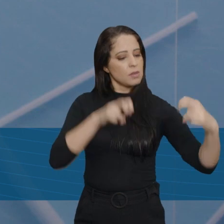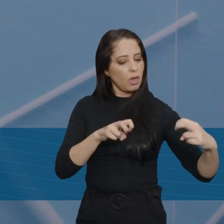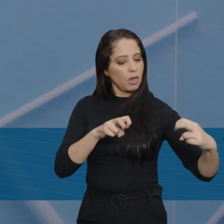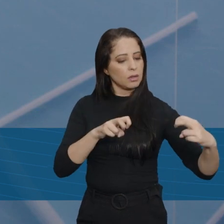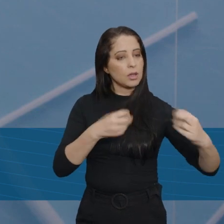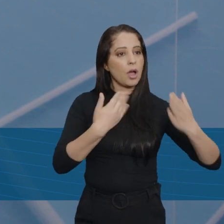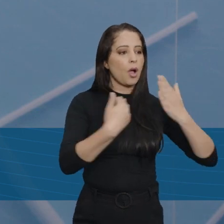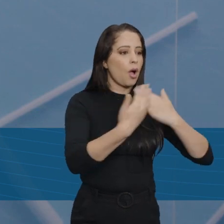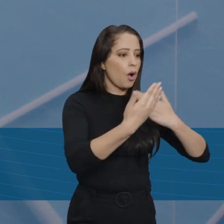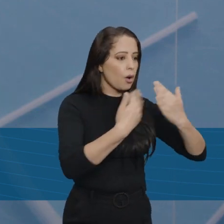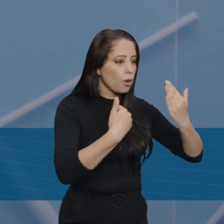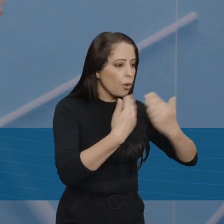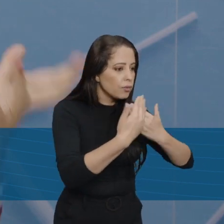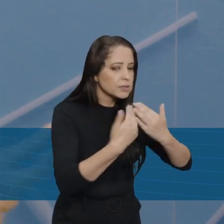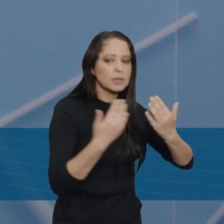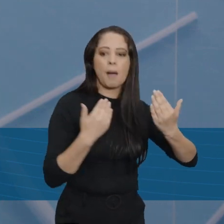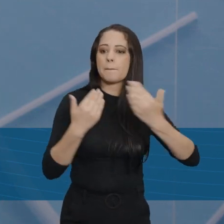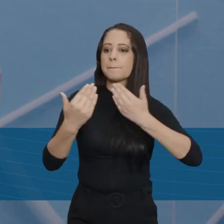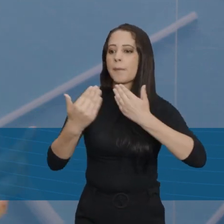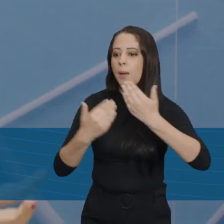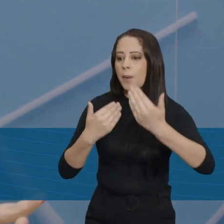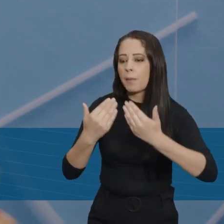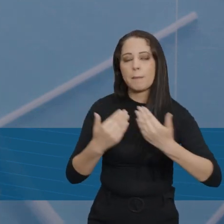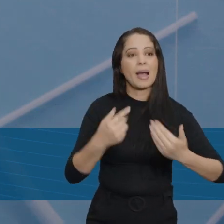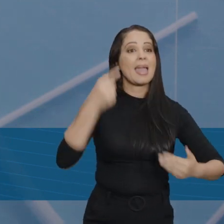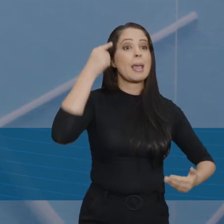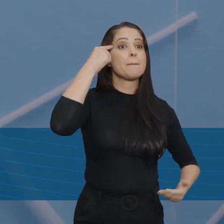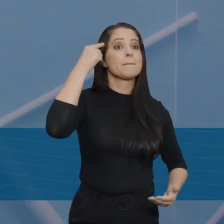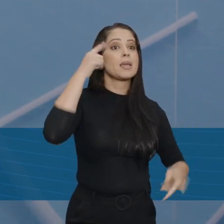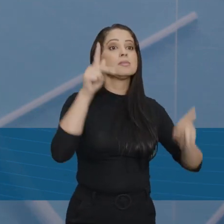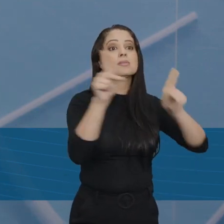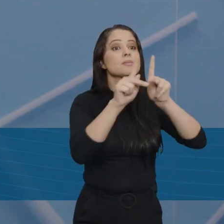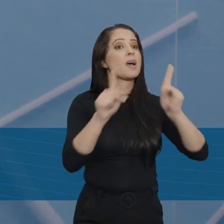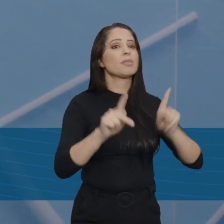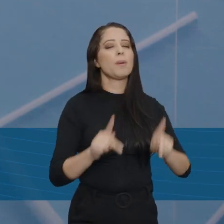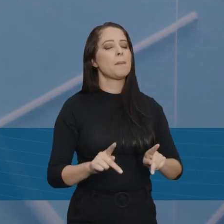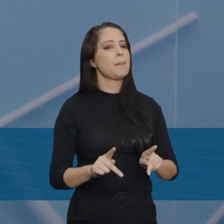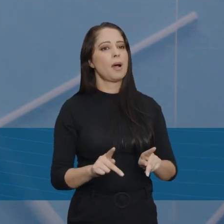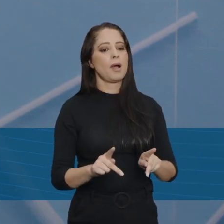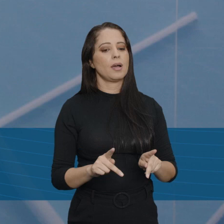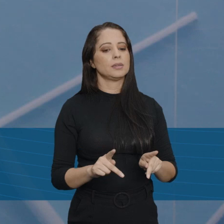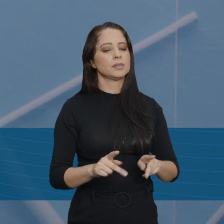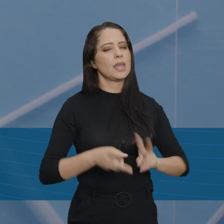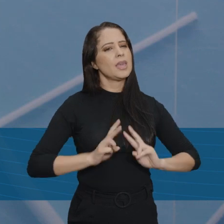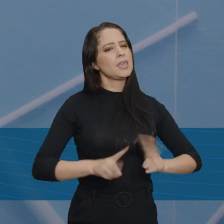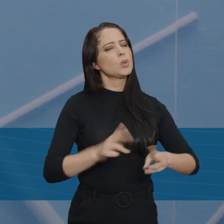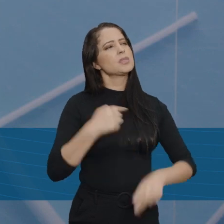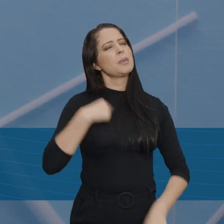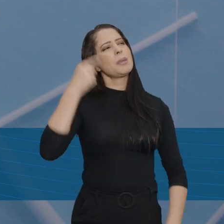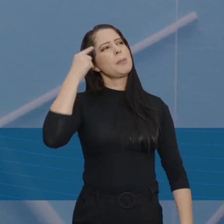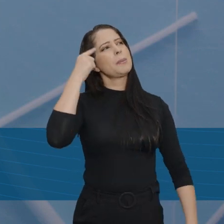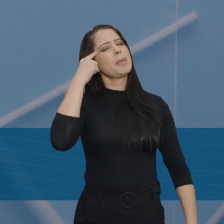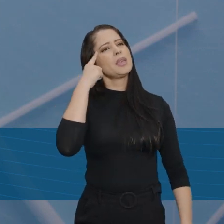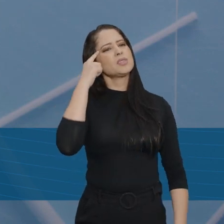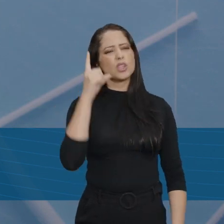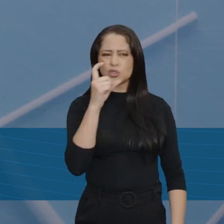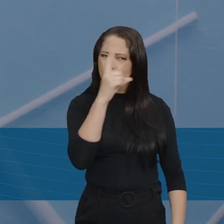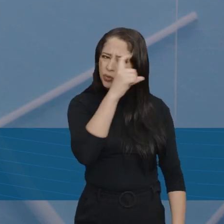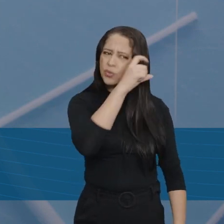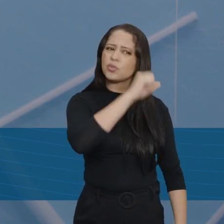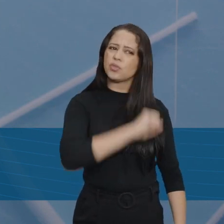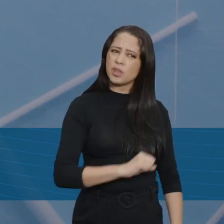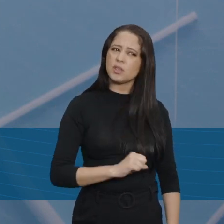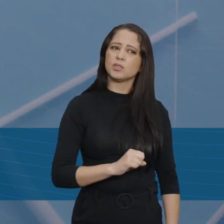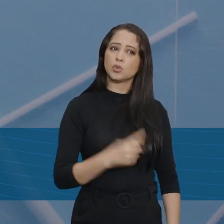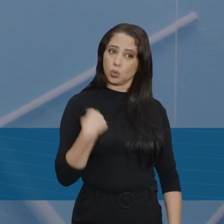e ouvir, né, a todas as partes envolvidas e pensar, né? Eu fico sempre com essa ideia, né?